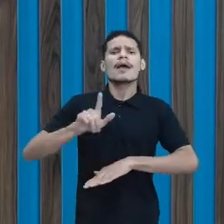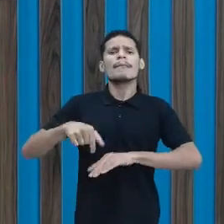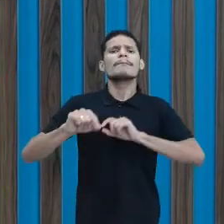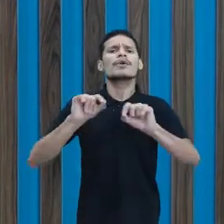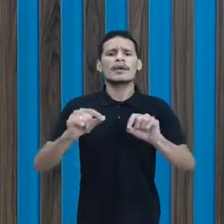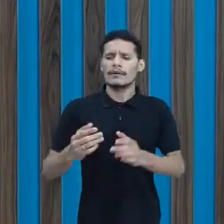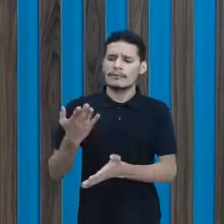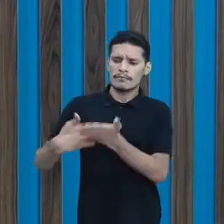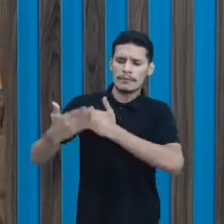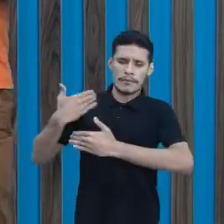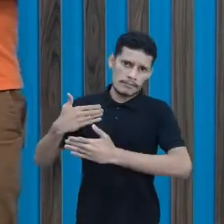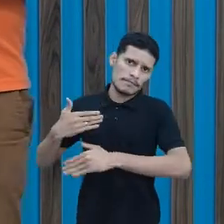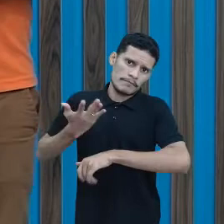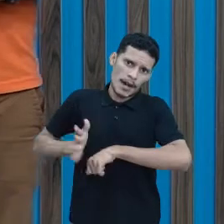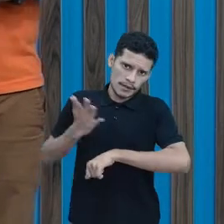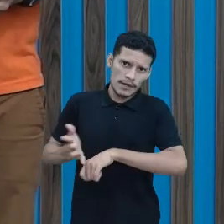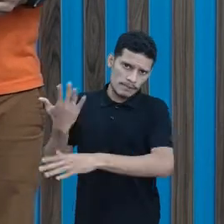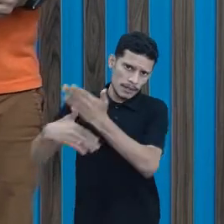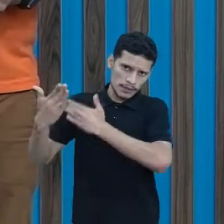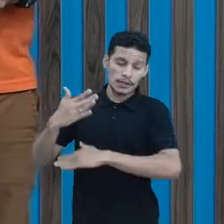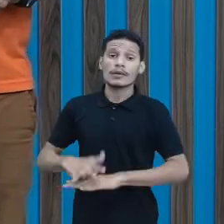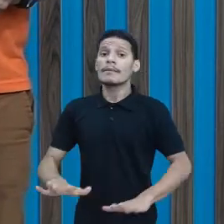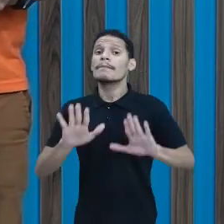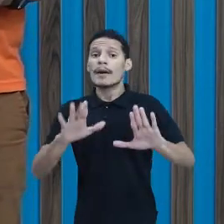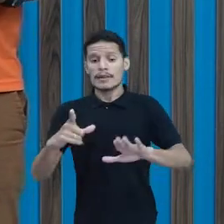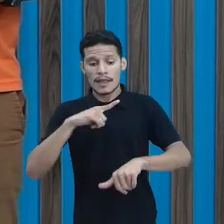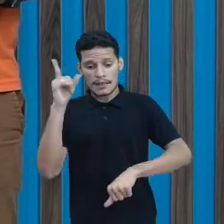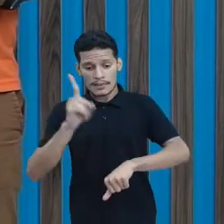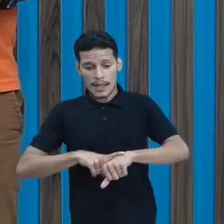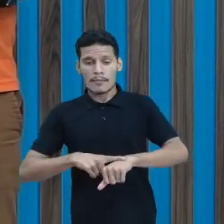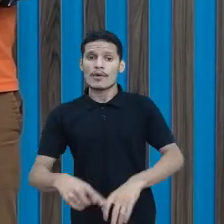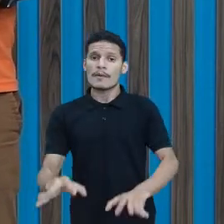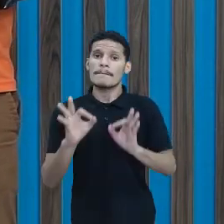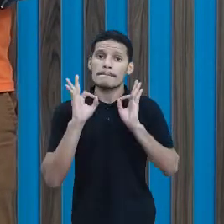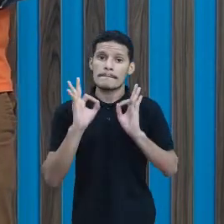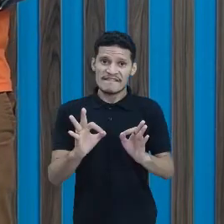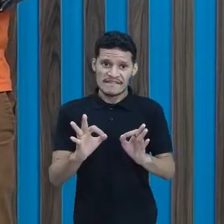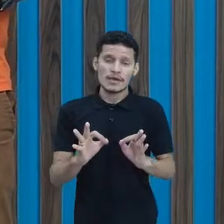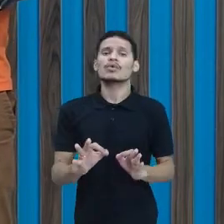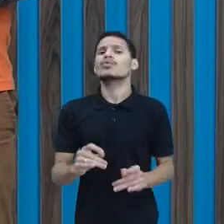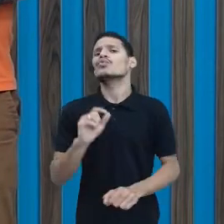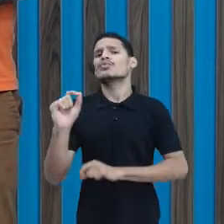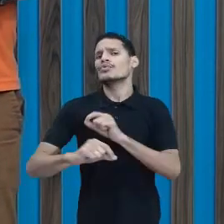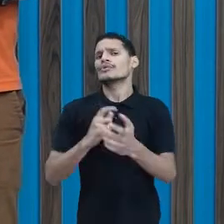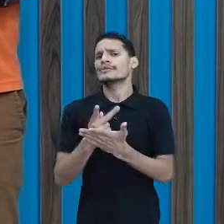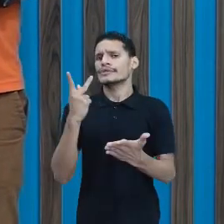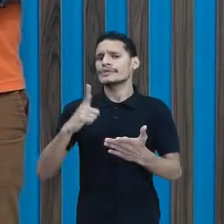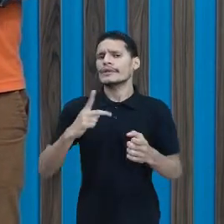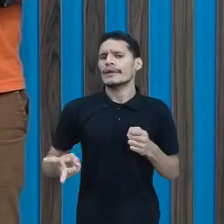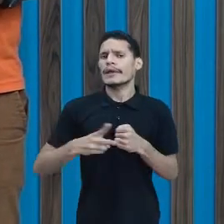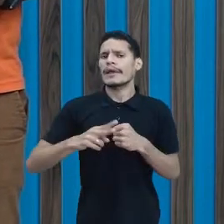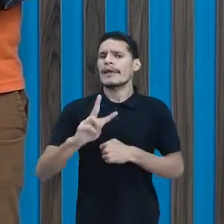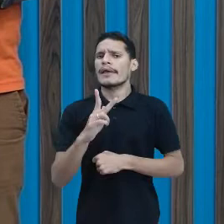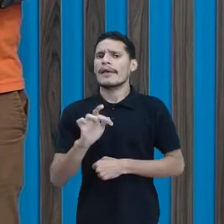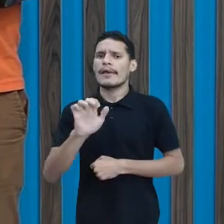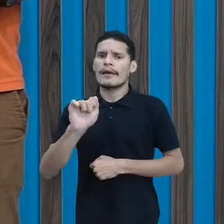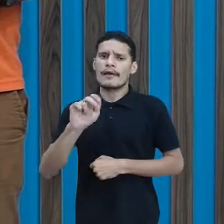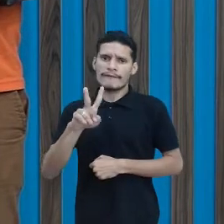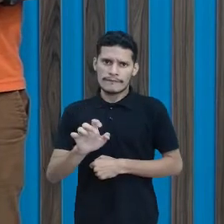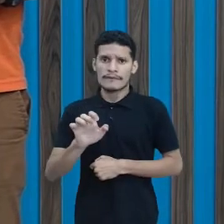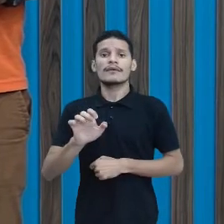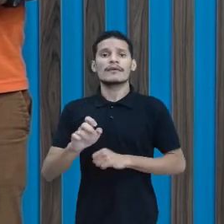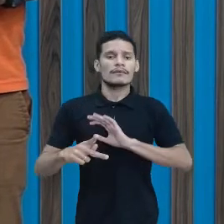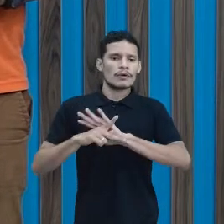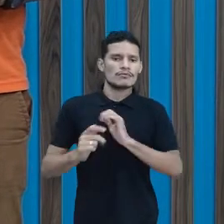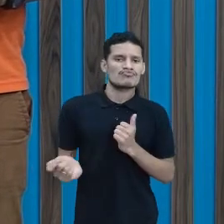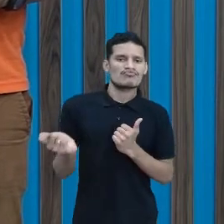tá? Então, os tempos que tem o perfect, o perfeito, que vai ter o verbo have como auxiliar, ele é o